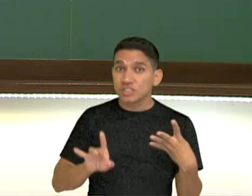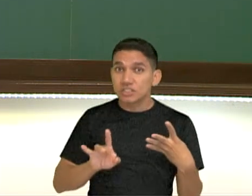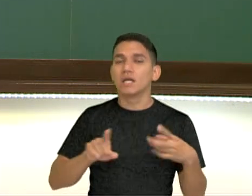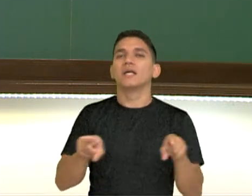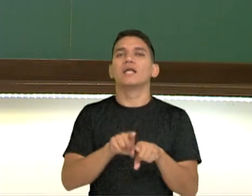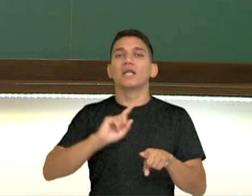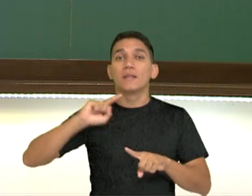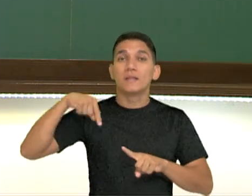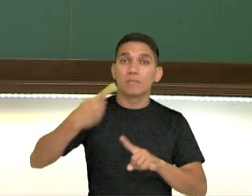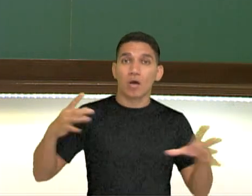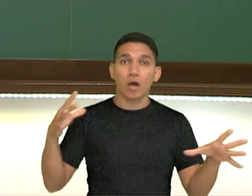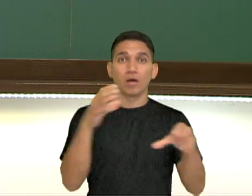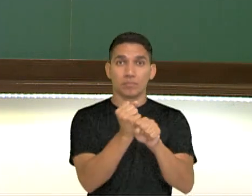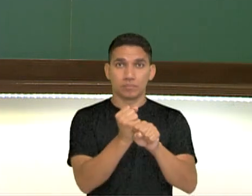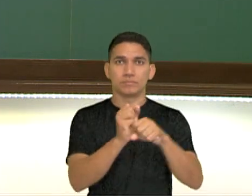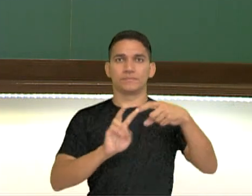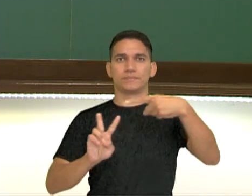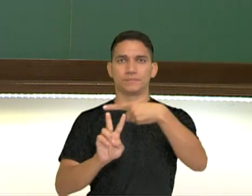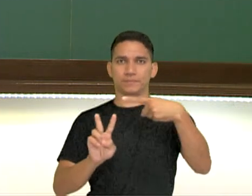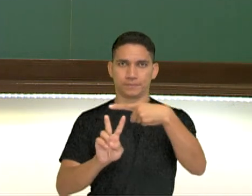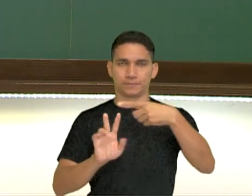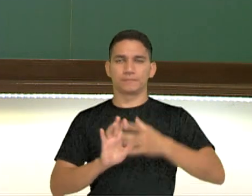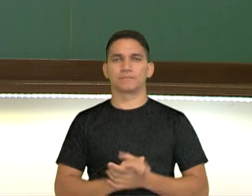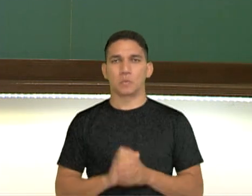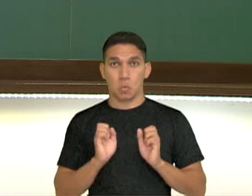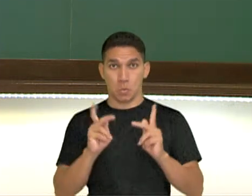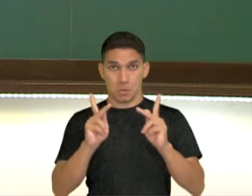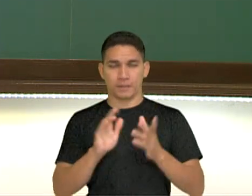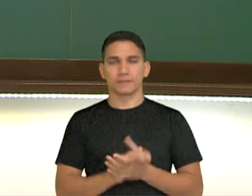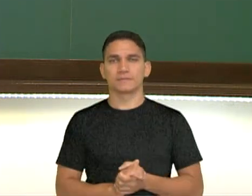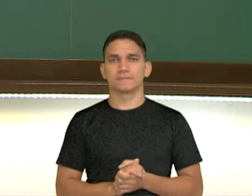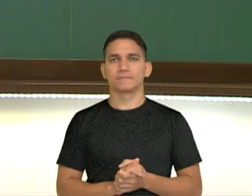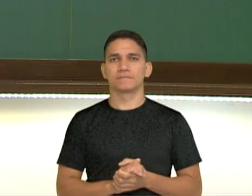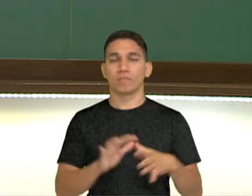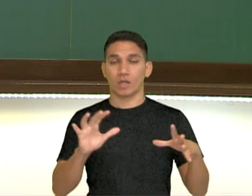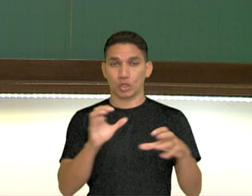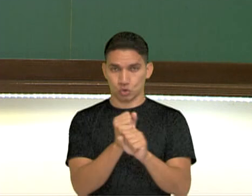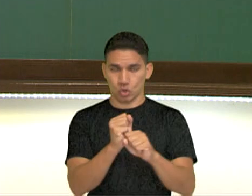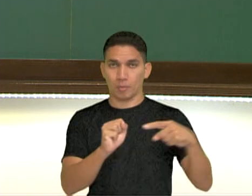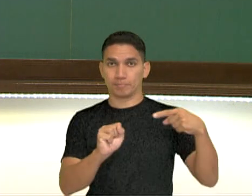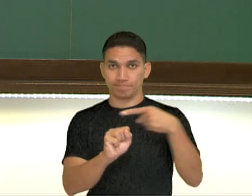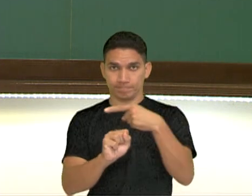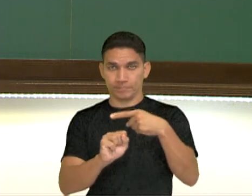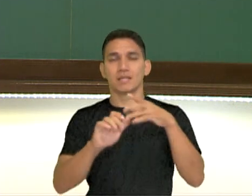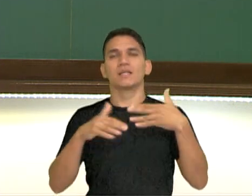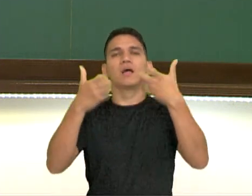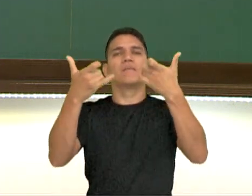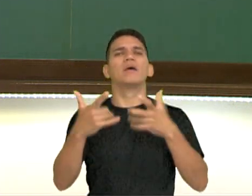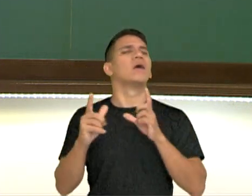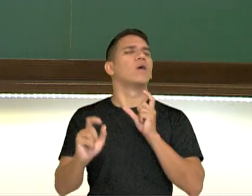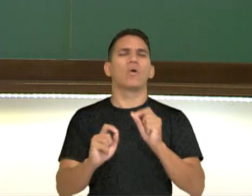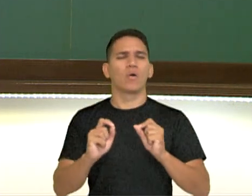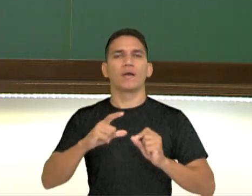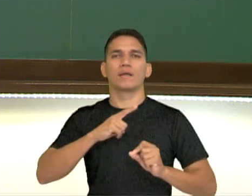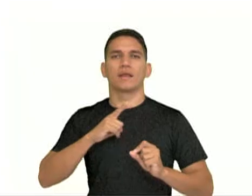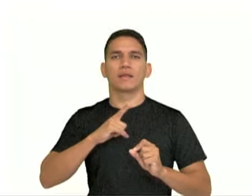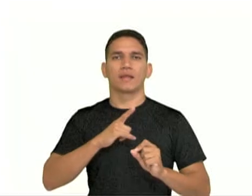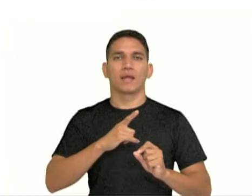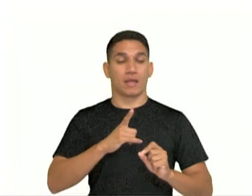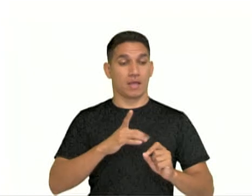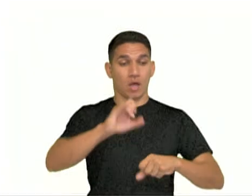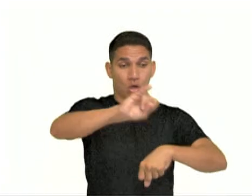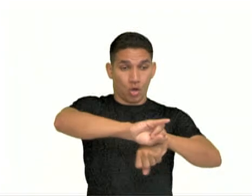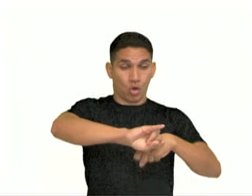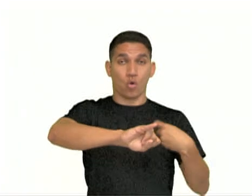uma soma vetorial, certo? De boa? Então, a gente pode dizer o seguinte, que um corpo 1 tem